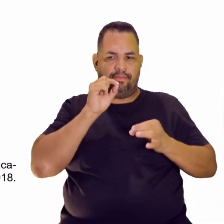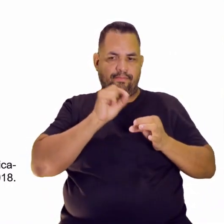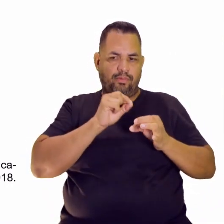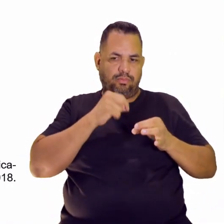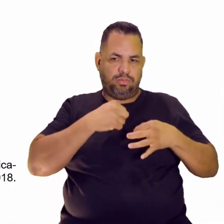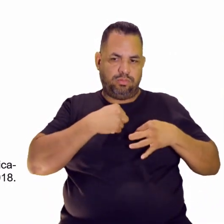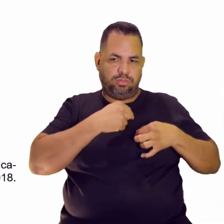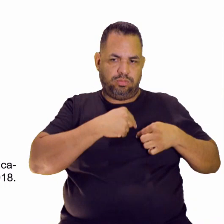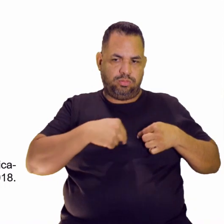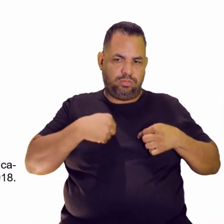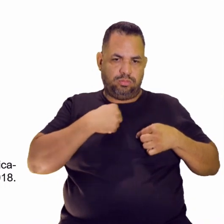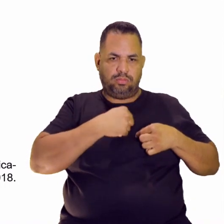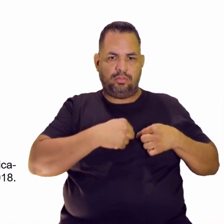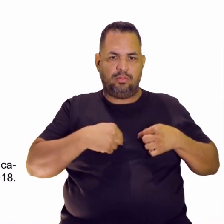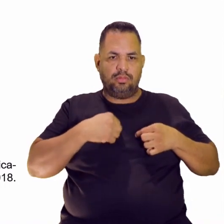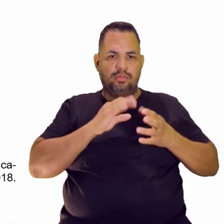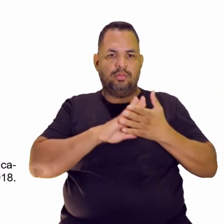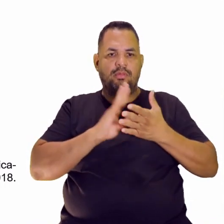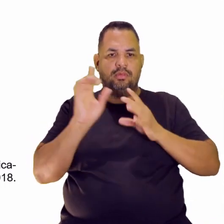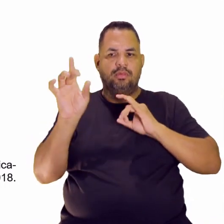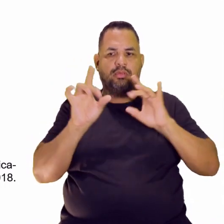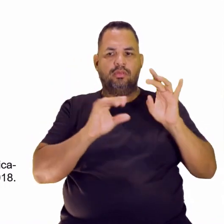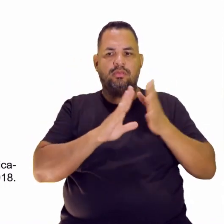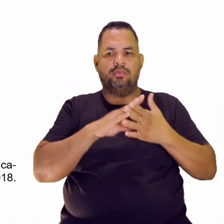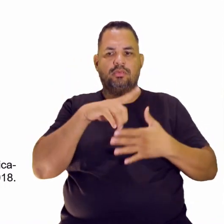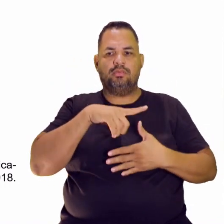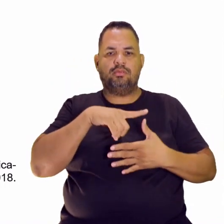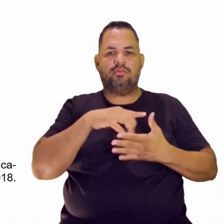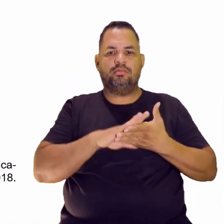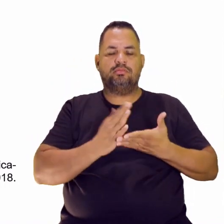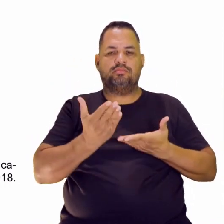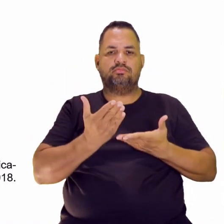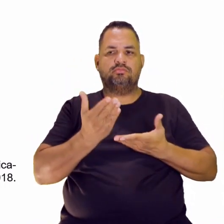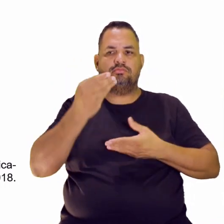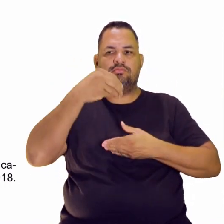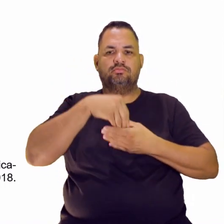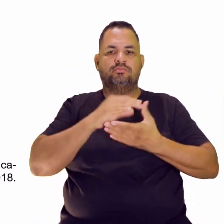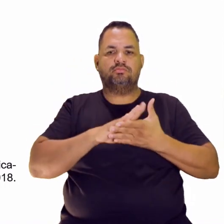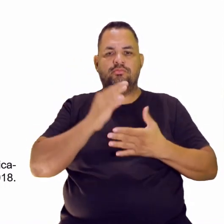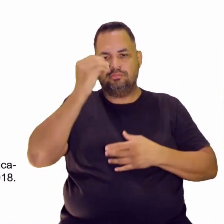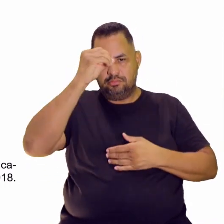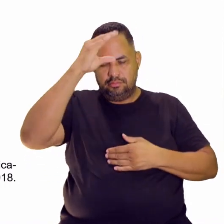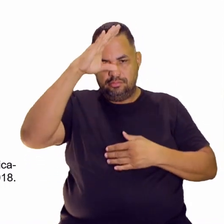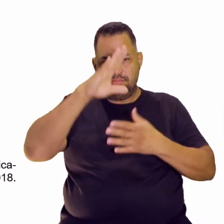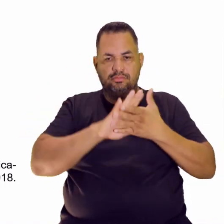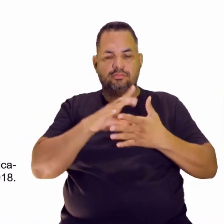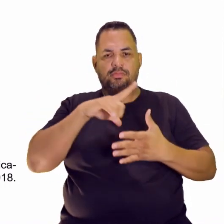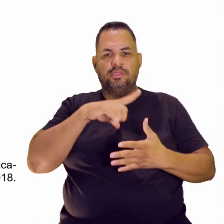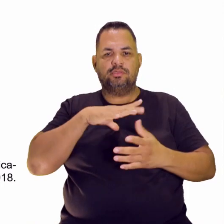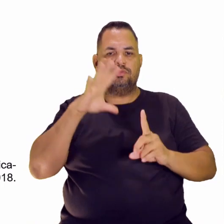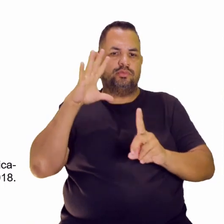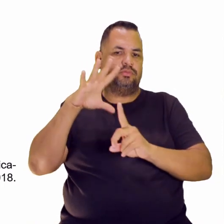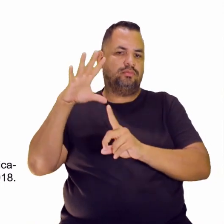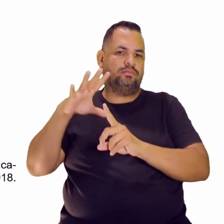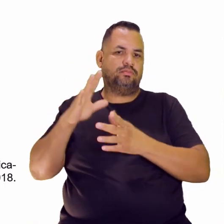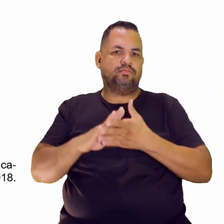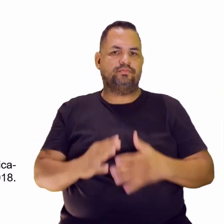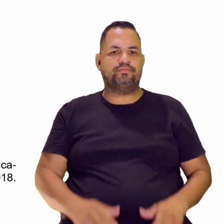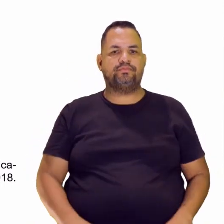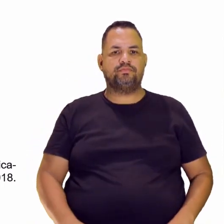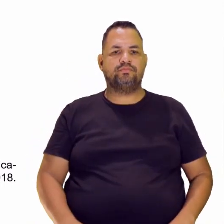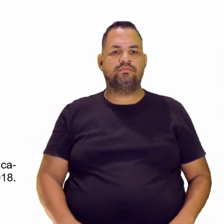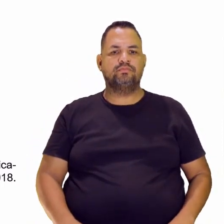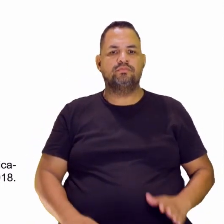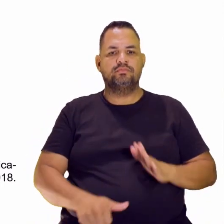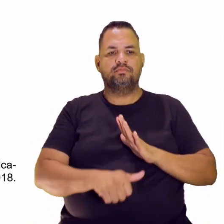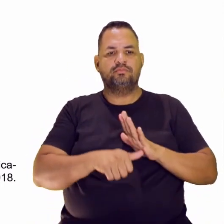Simon Pradier. Cada um desses artistas aí dentro da sua área aí trouxe a sua influência, e uma